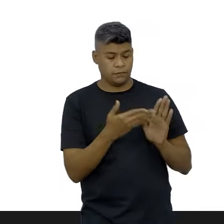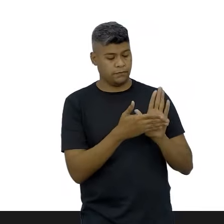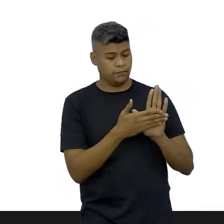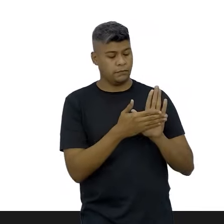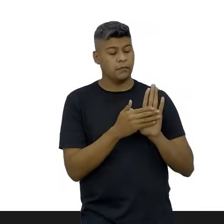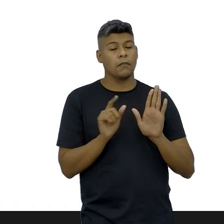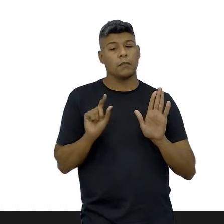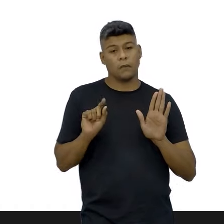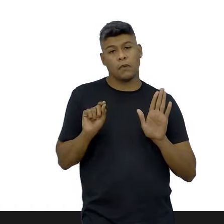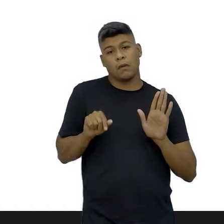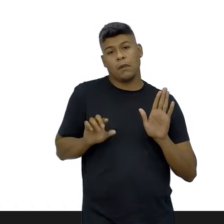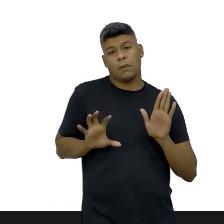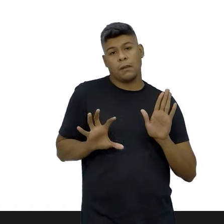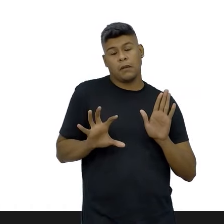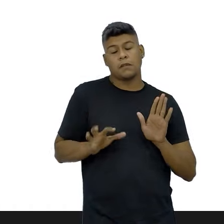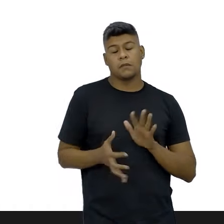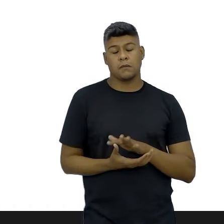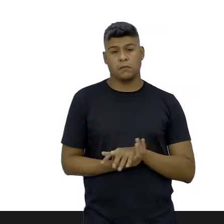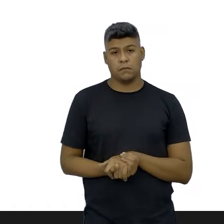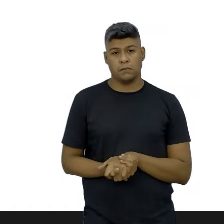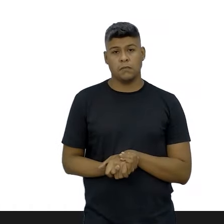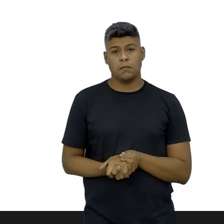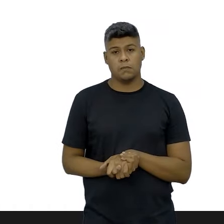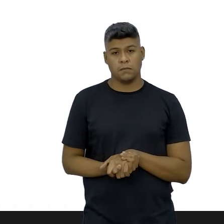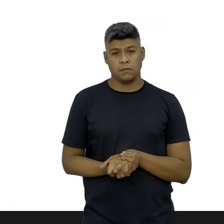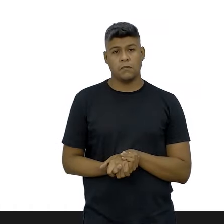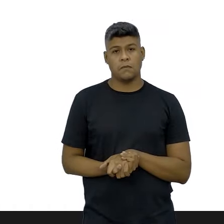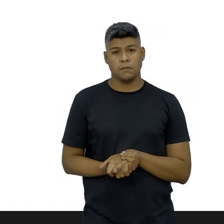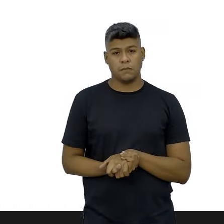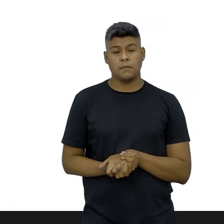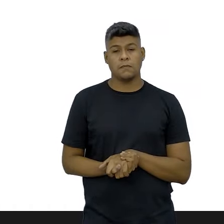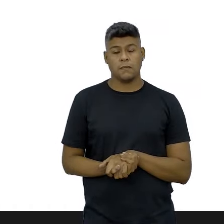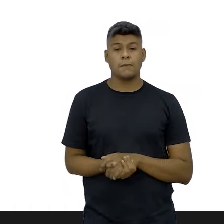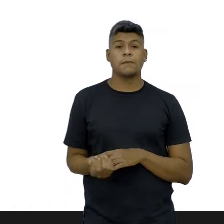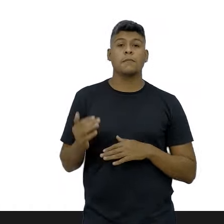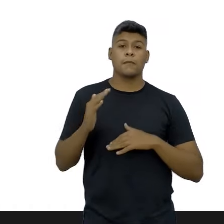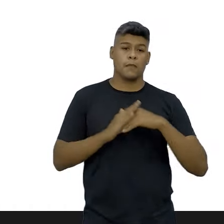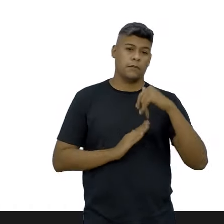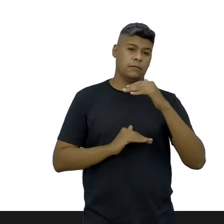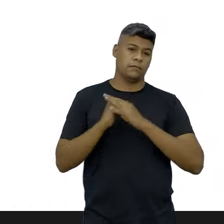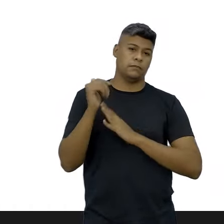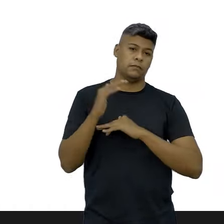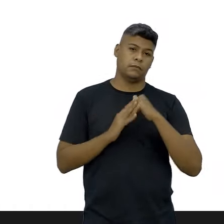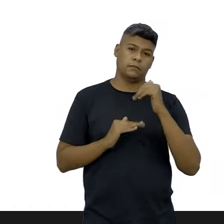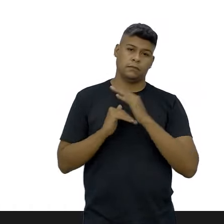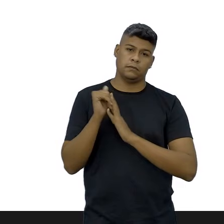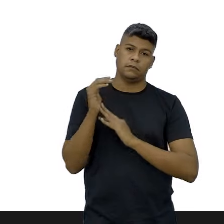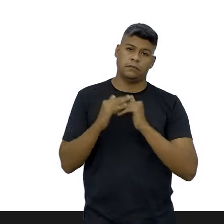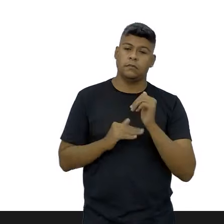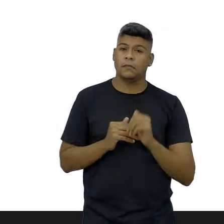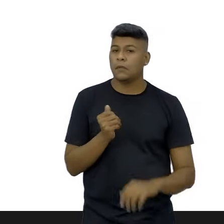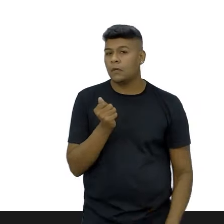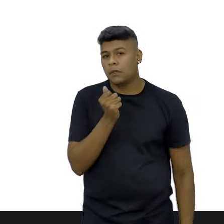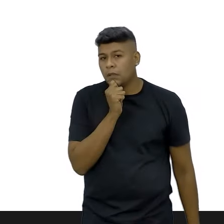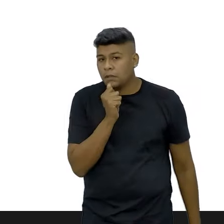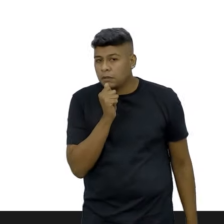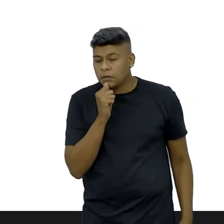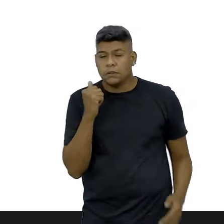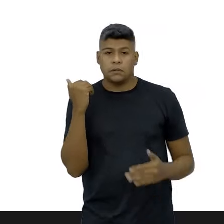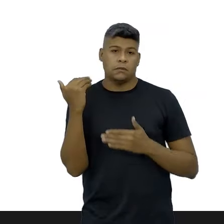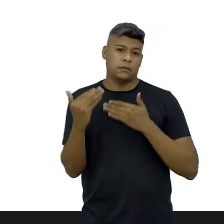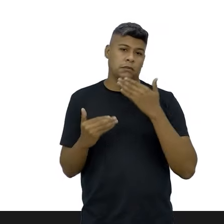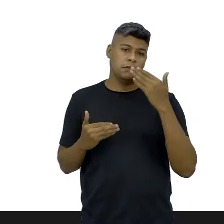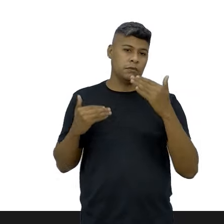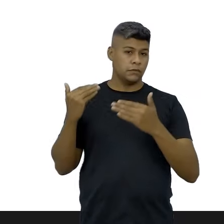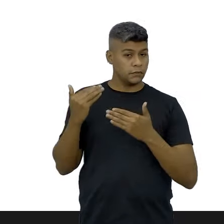é justamente esse, resgatar, recuperar as habilidades que não foram plenamente